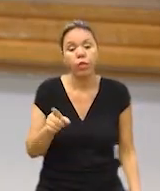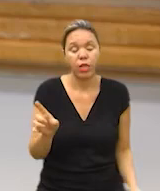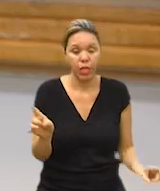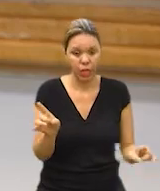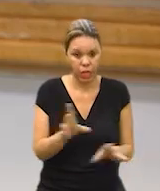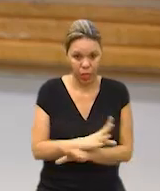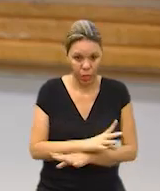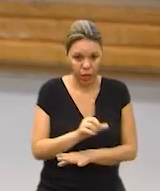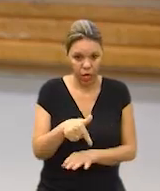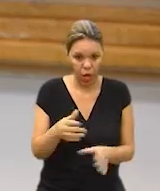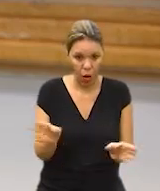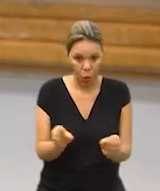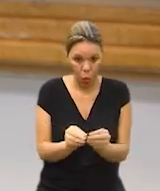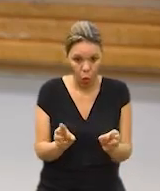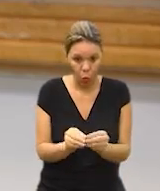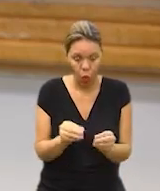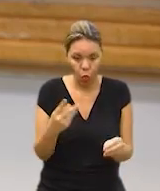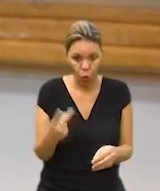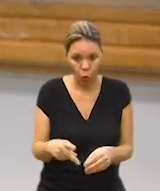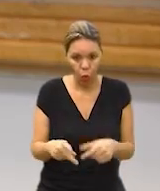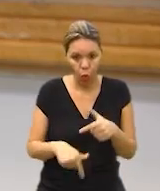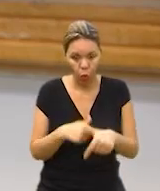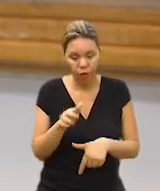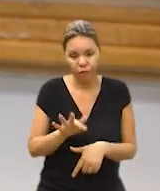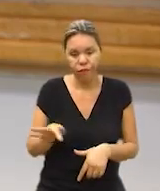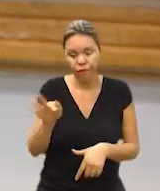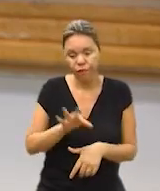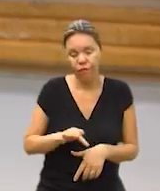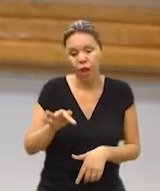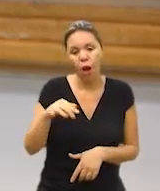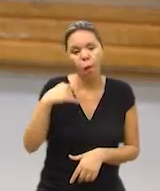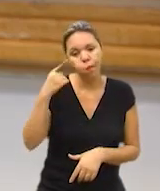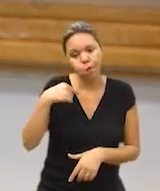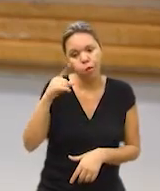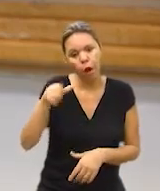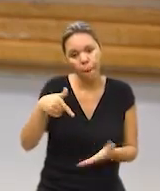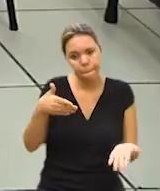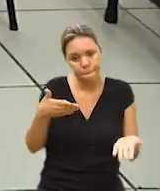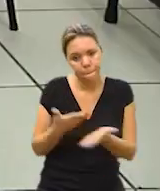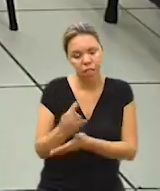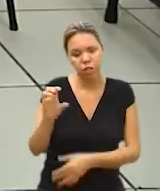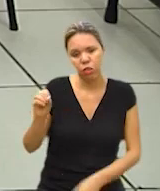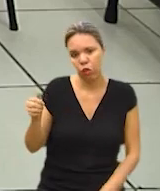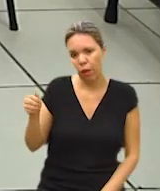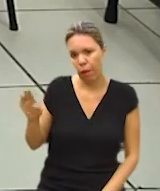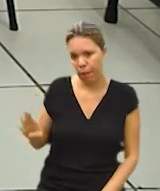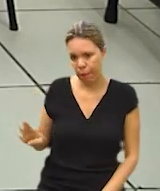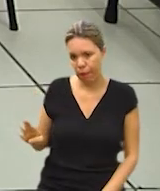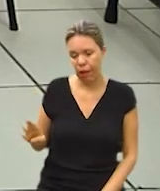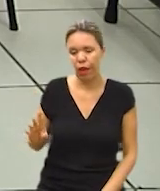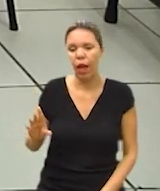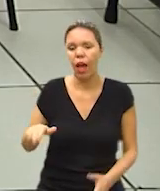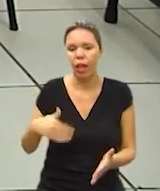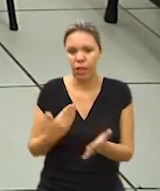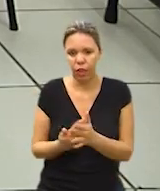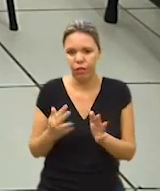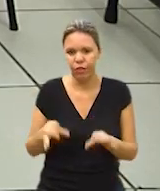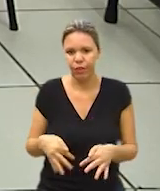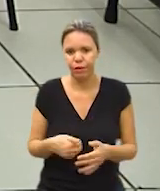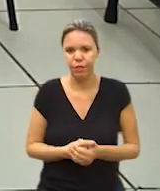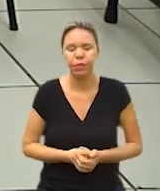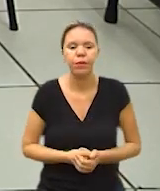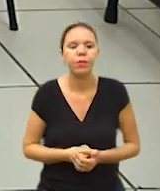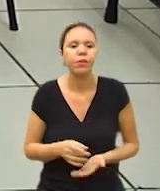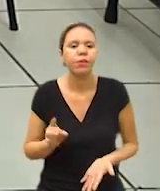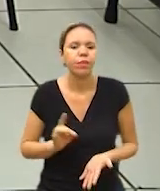o ciclo. E fechar o ciclo numa faculdade de Direito é passar na OAB. E até o fim. Exato. É,